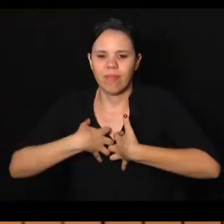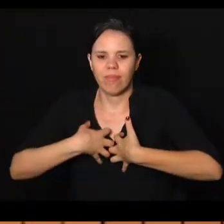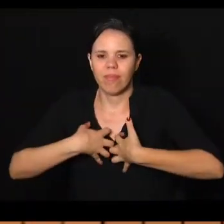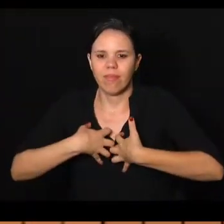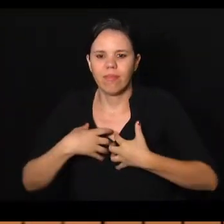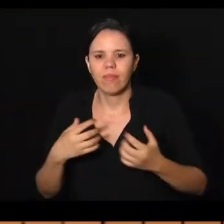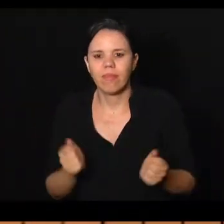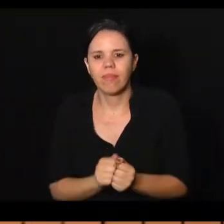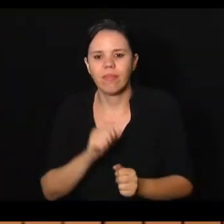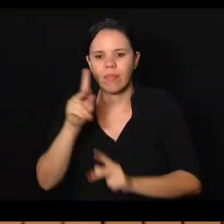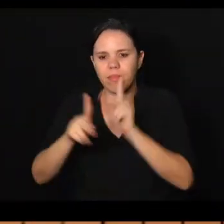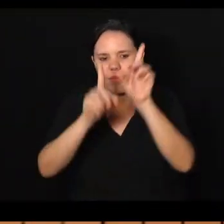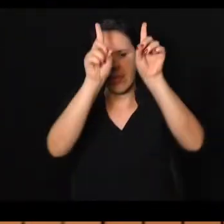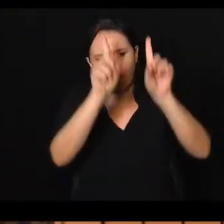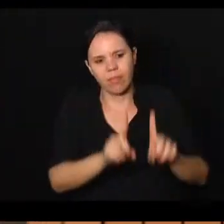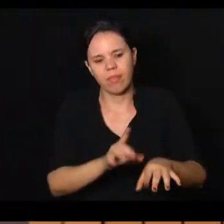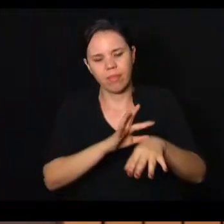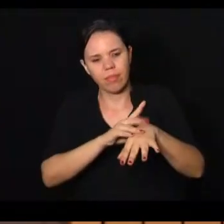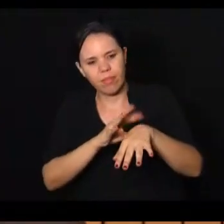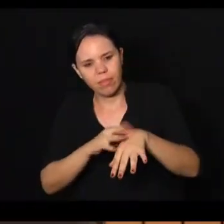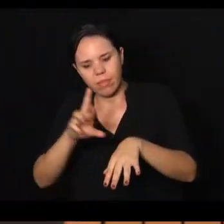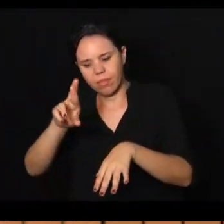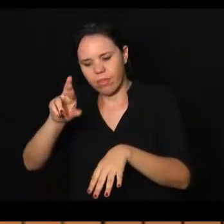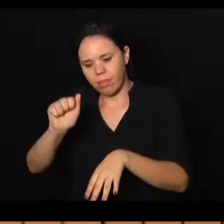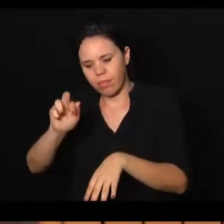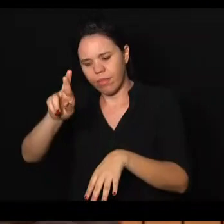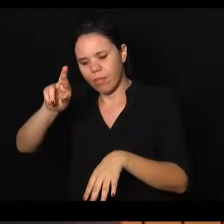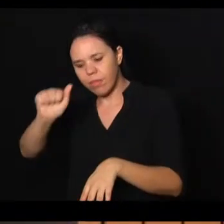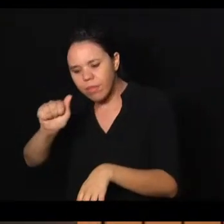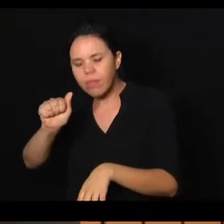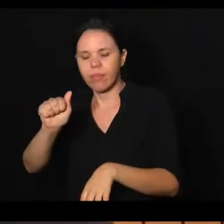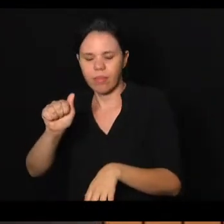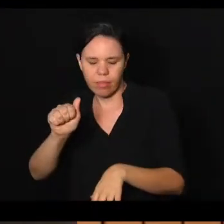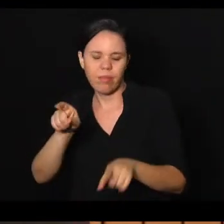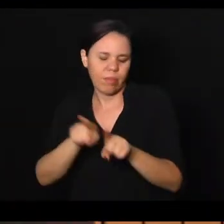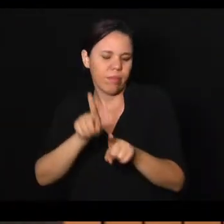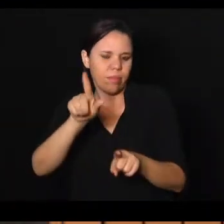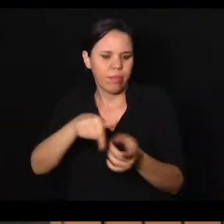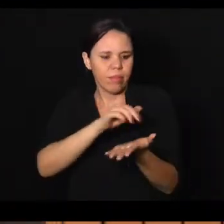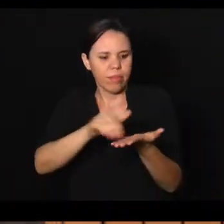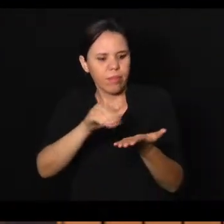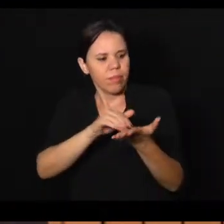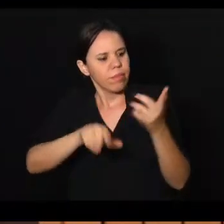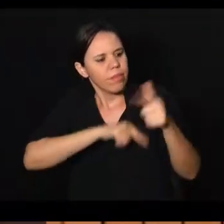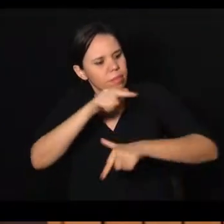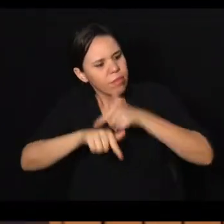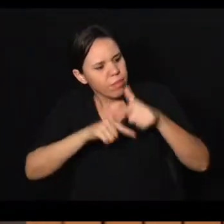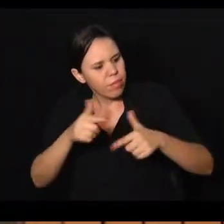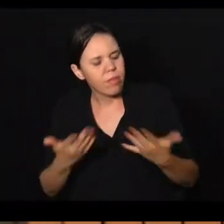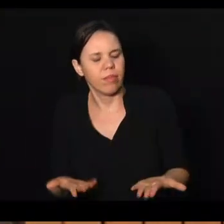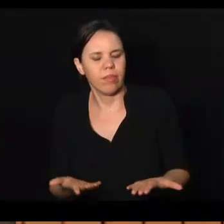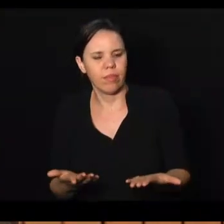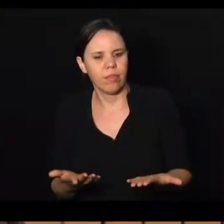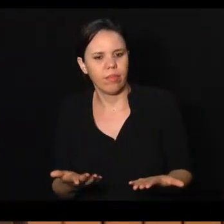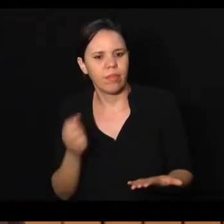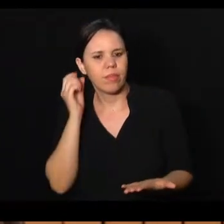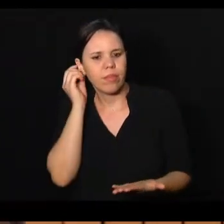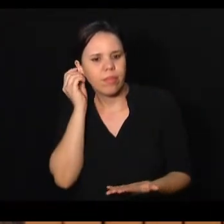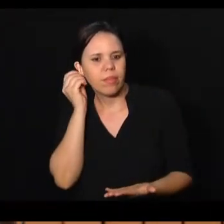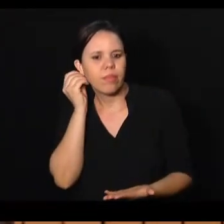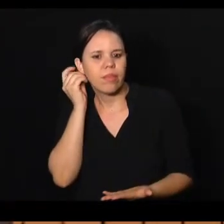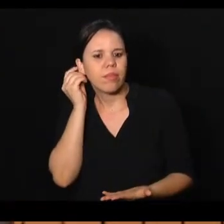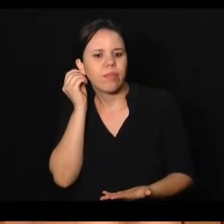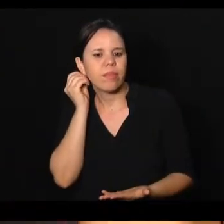família da pessoa com doença rara. É dessa forma que essa secretaria vem trabalhando. E pela primeira